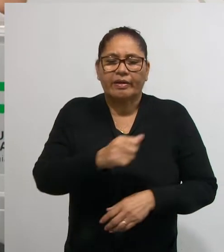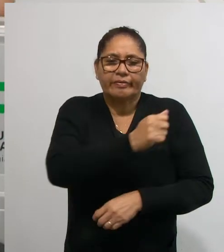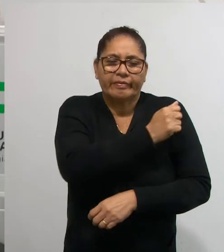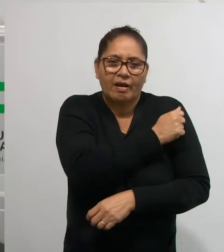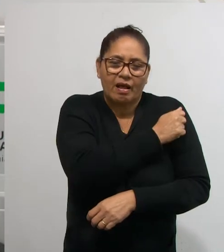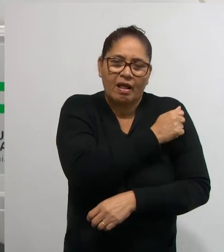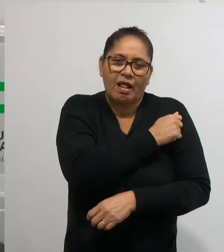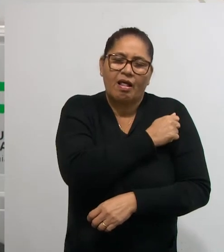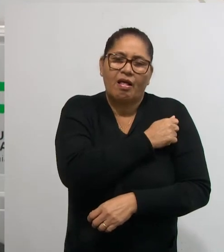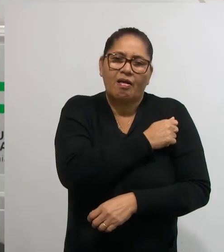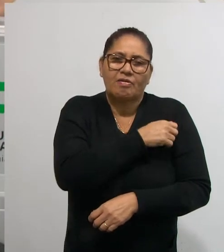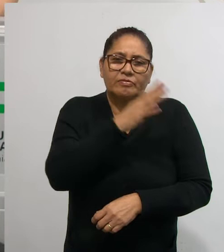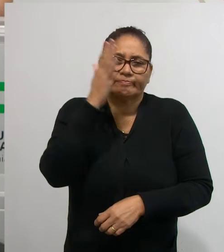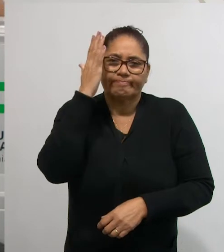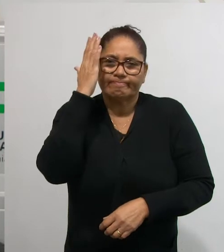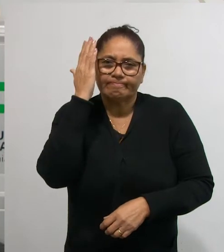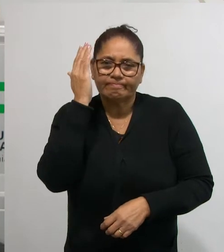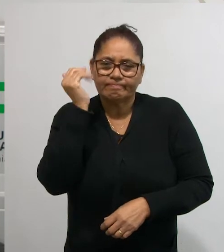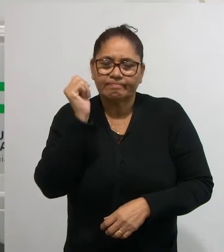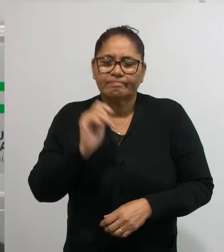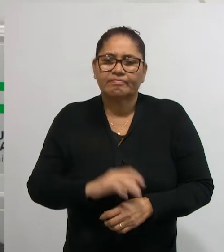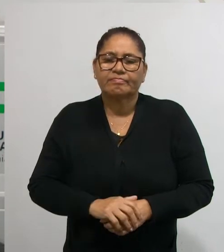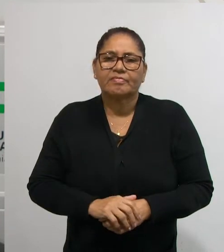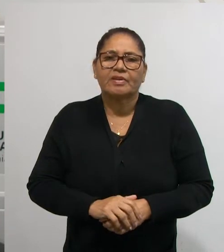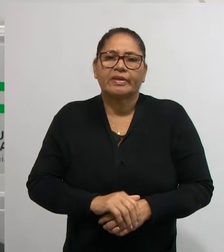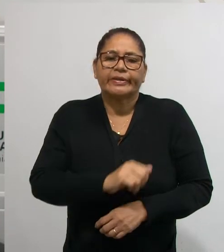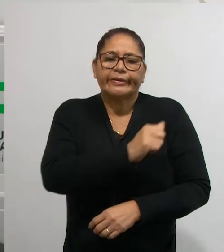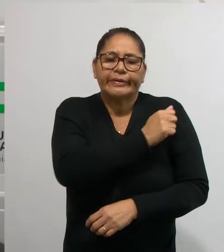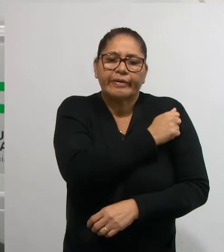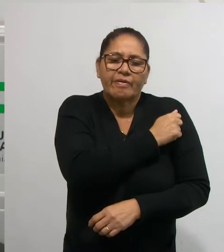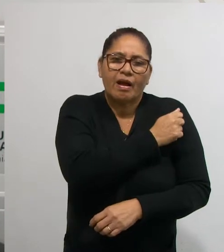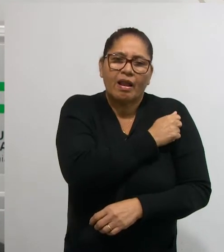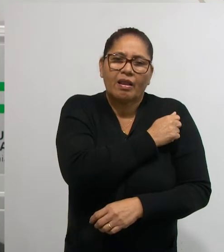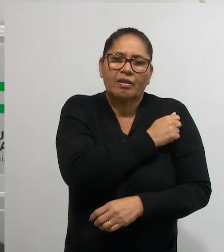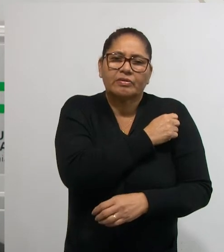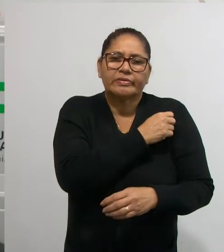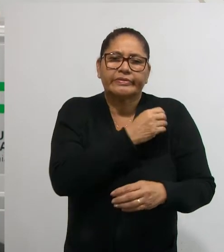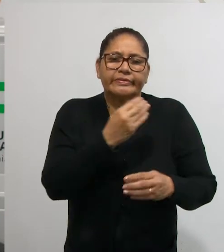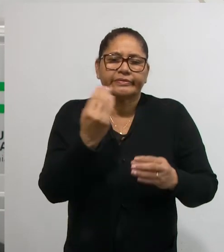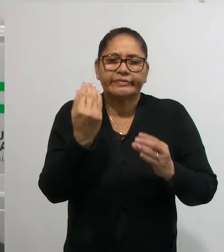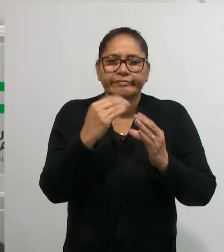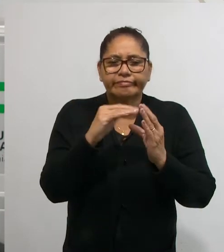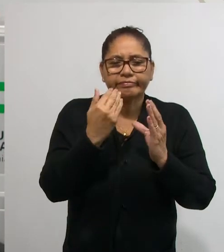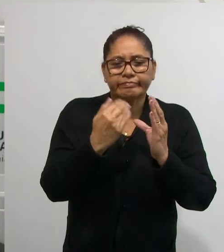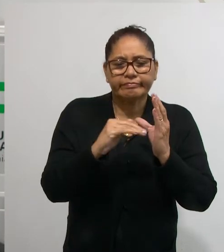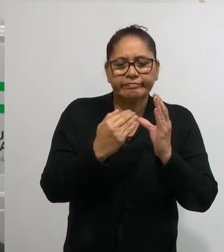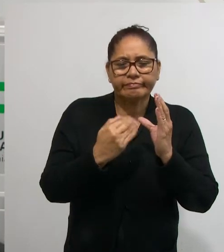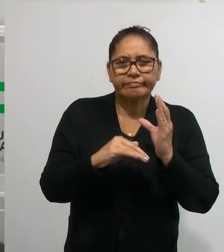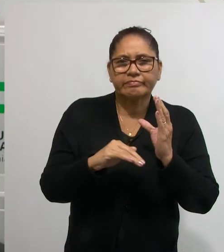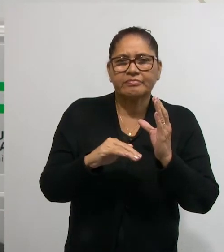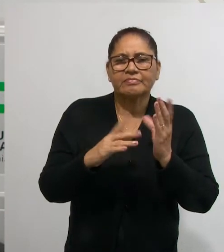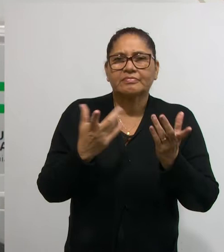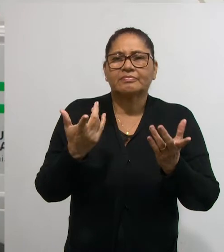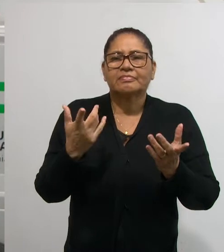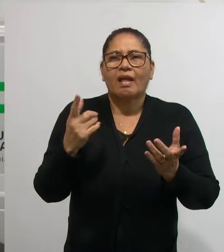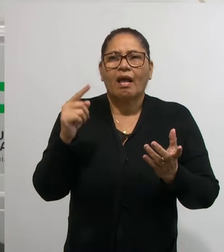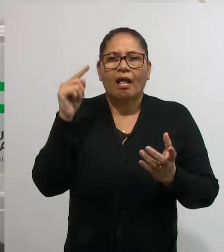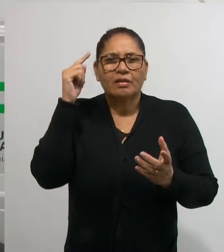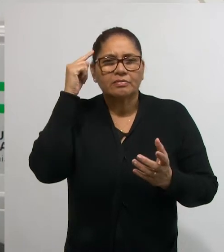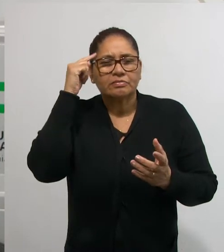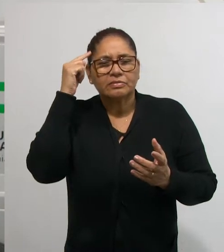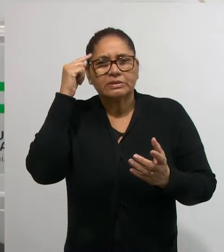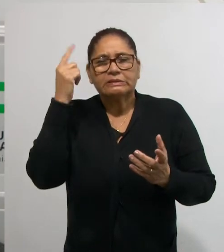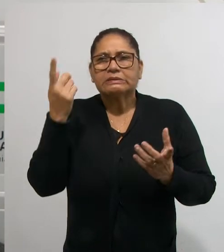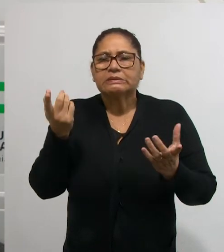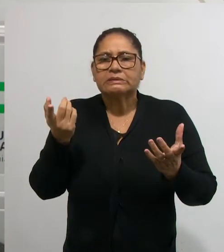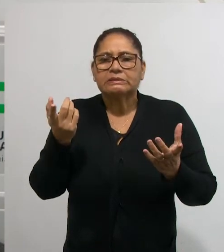vezes já traz, né? E ao que o aluno vai acomodando no processo de assimilação e acomodação